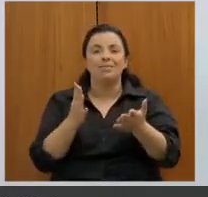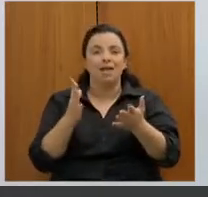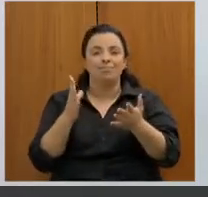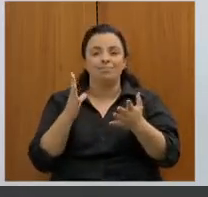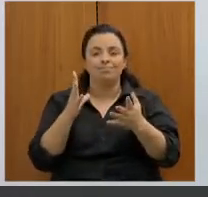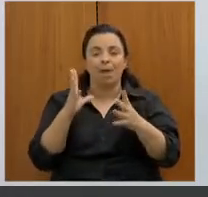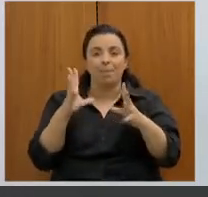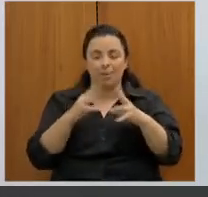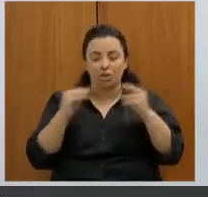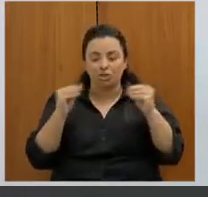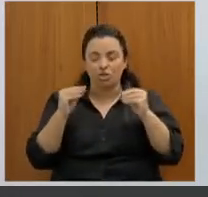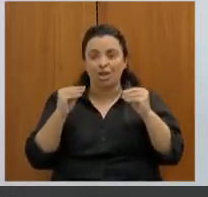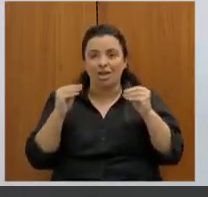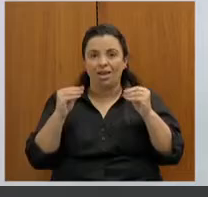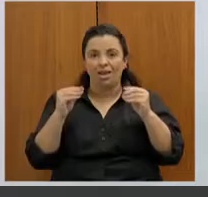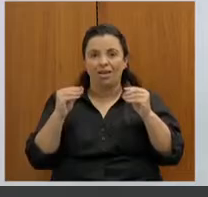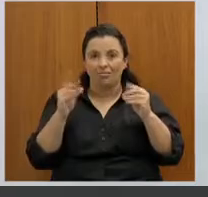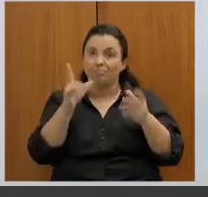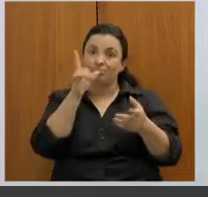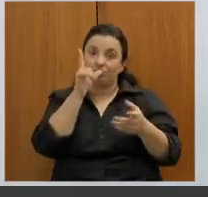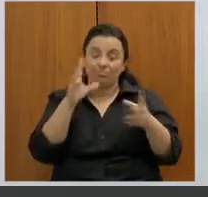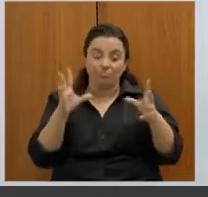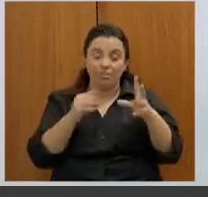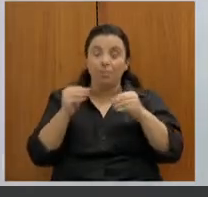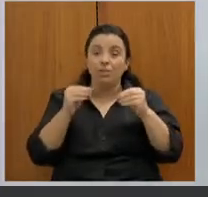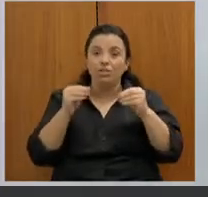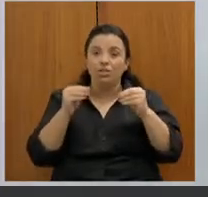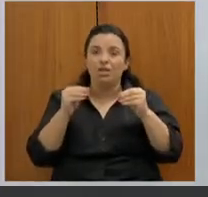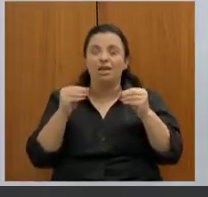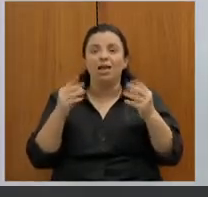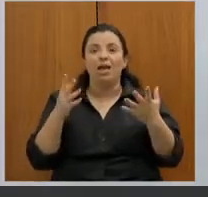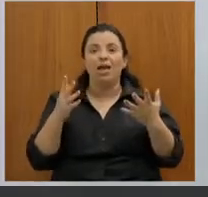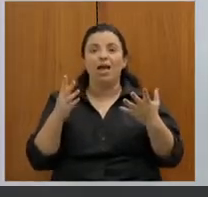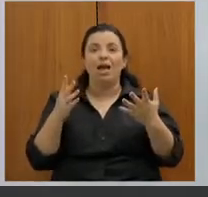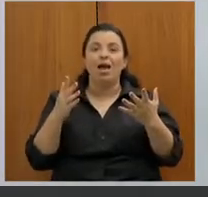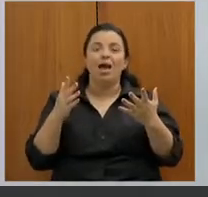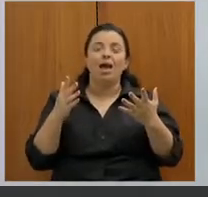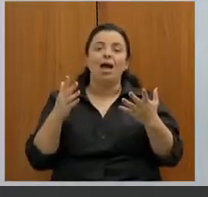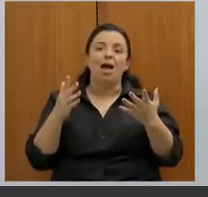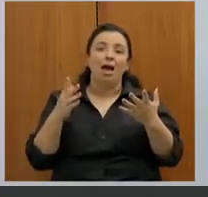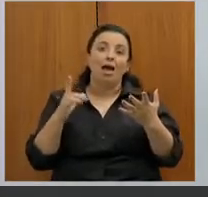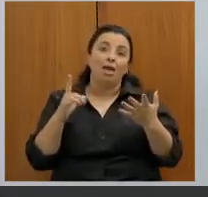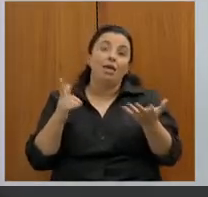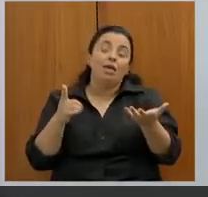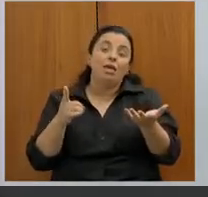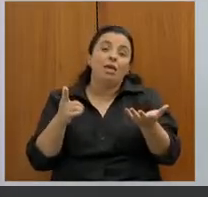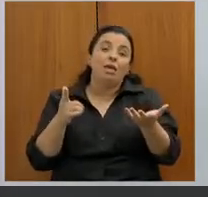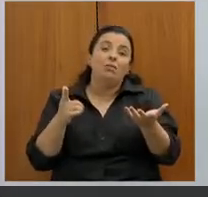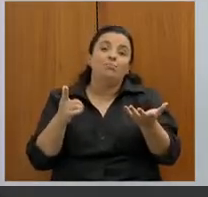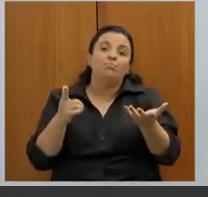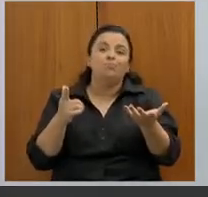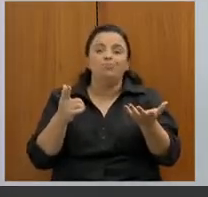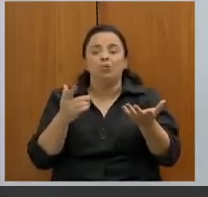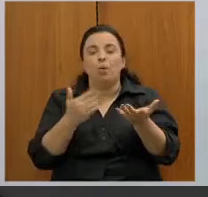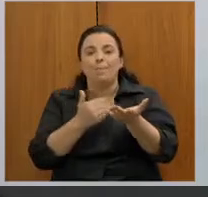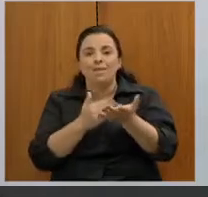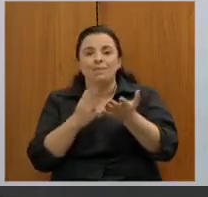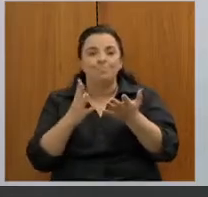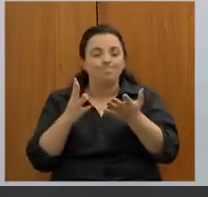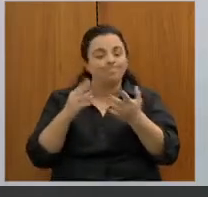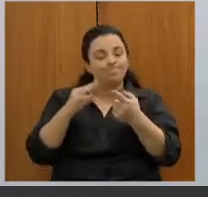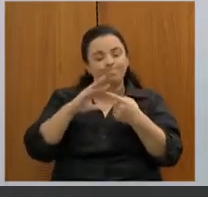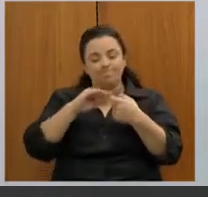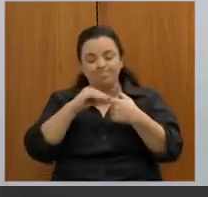Nós temos ali o ministro da Juventude né ele começa a se tocar